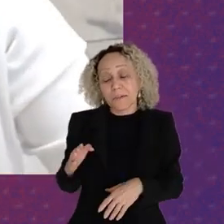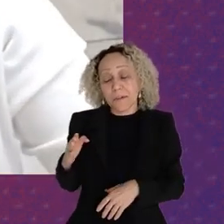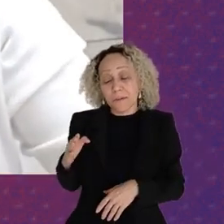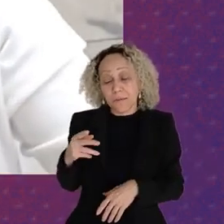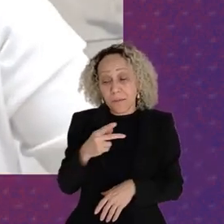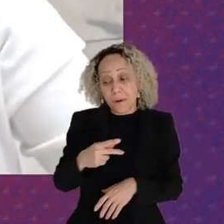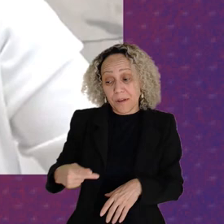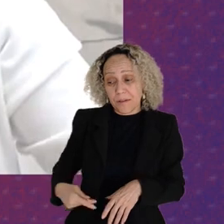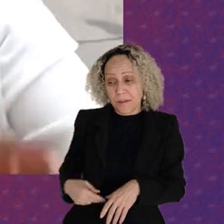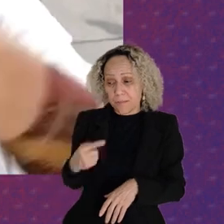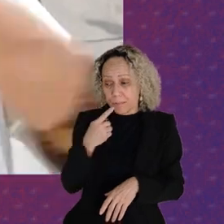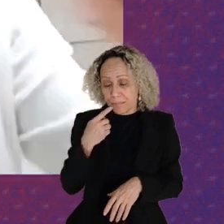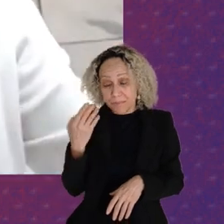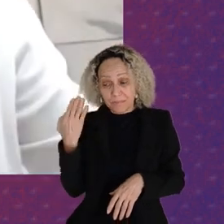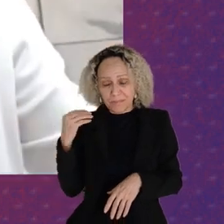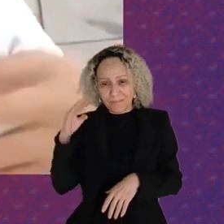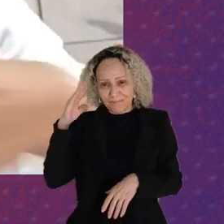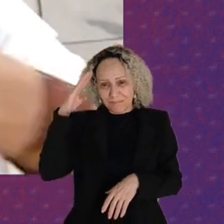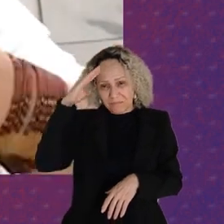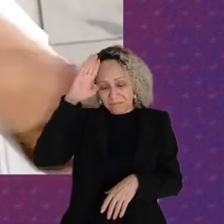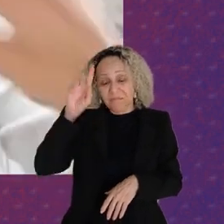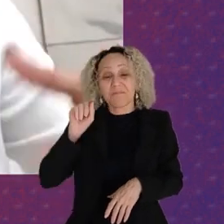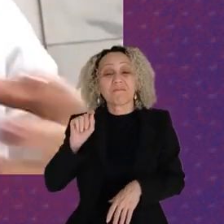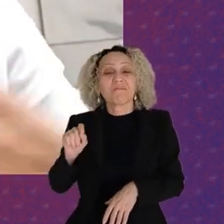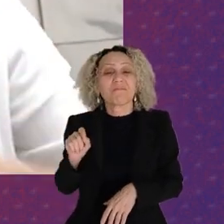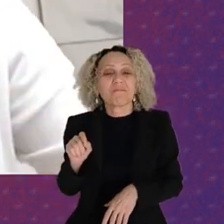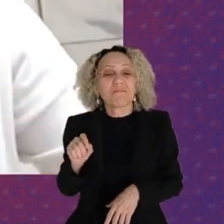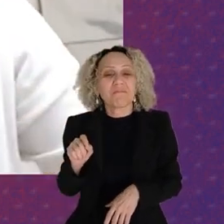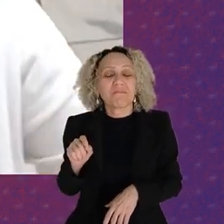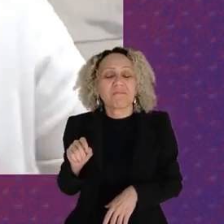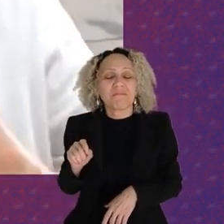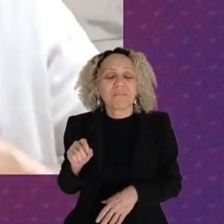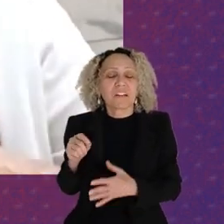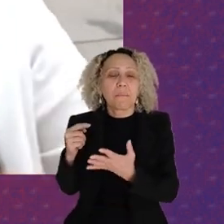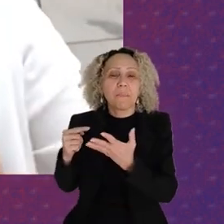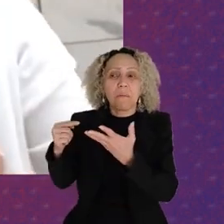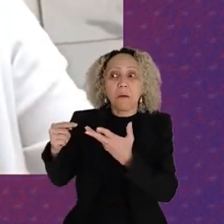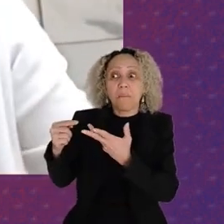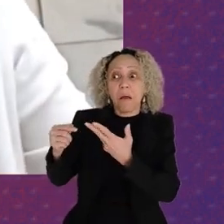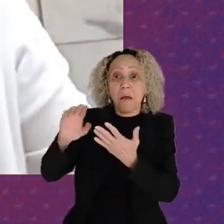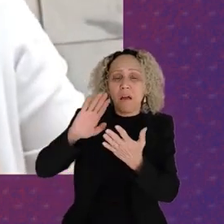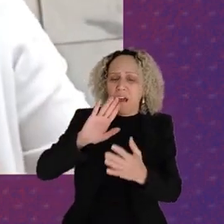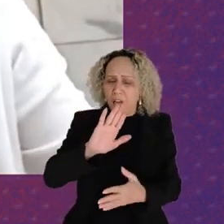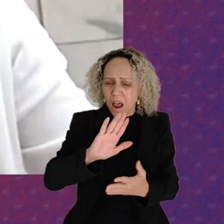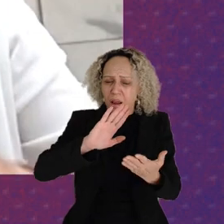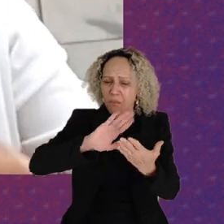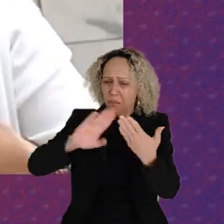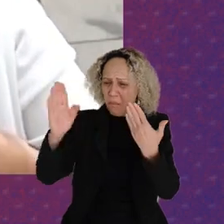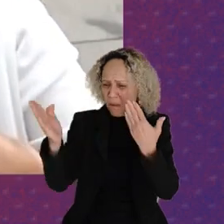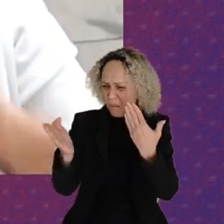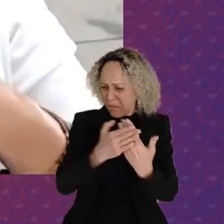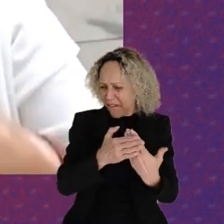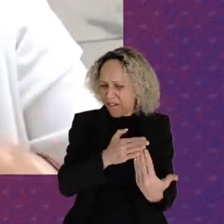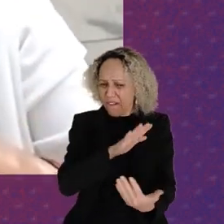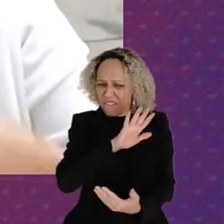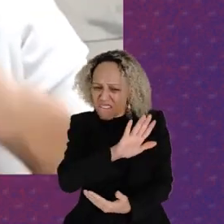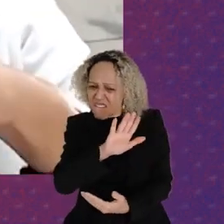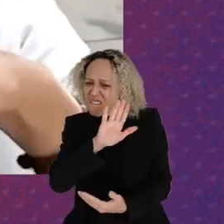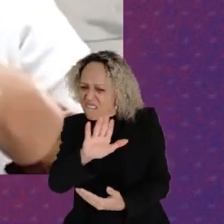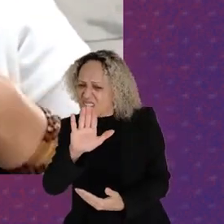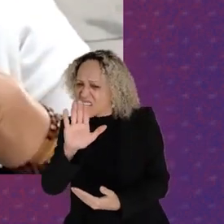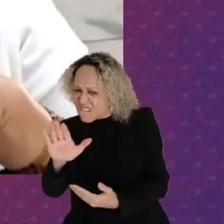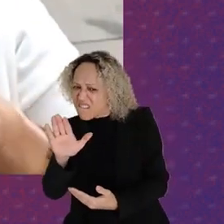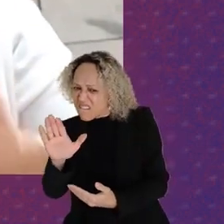inominável, que fez uma série de ameaças às mulheres em público, que